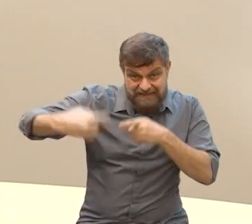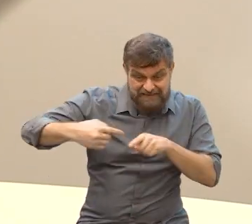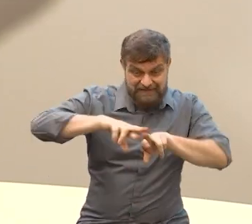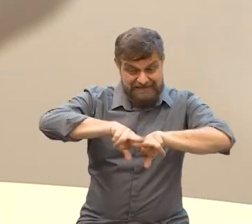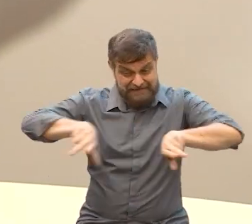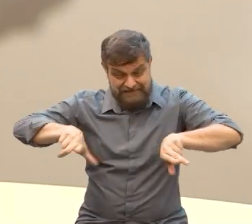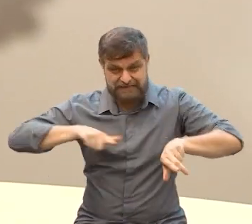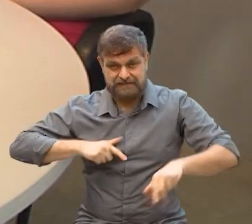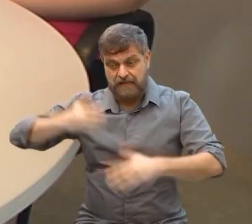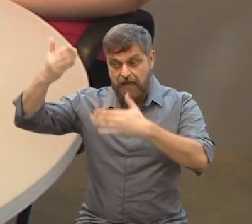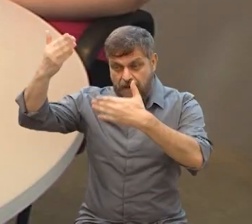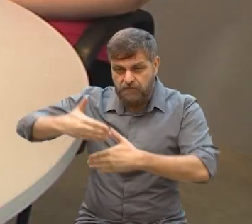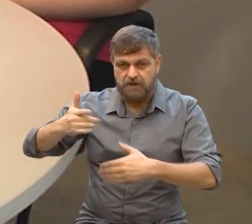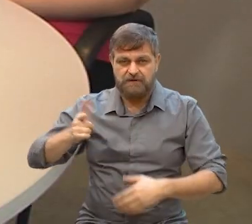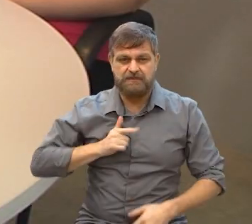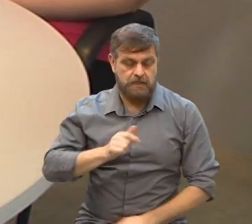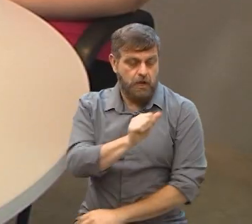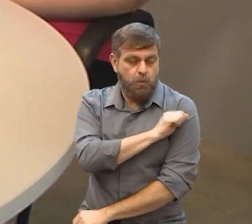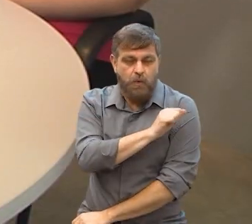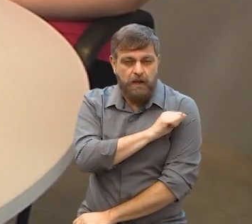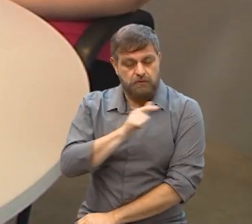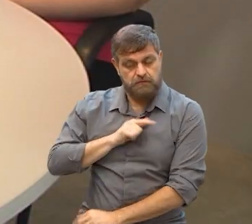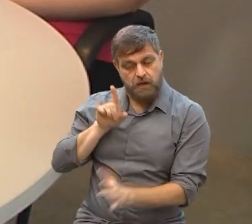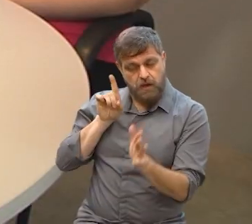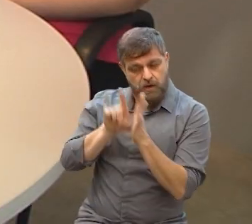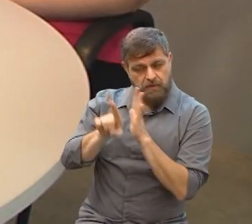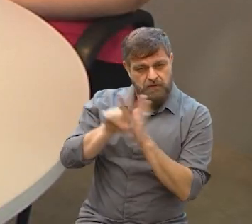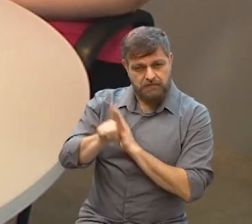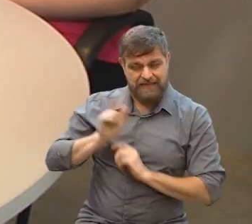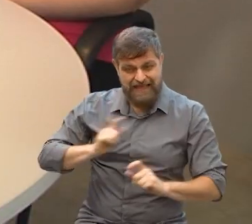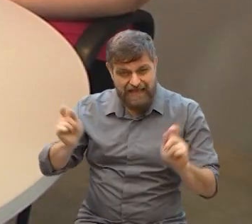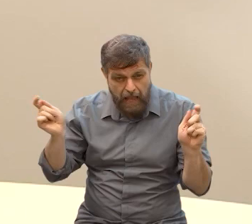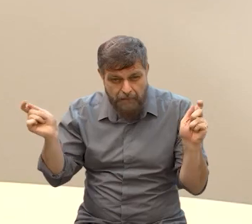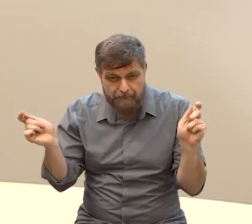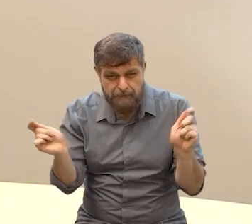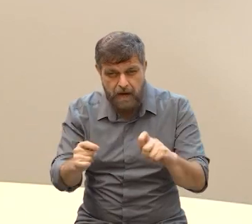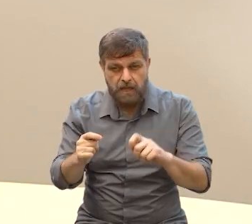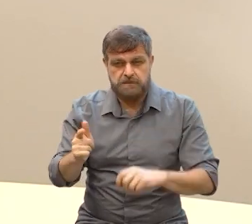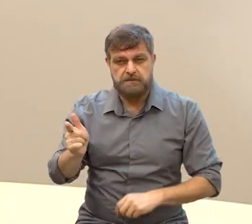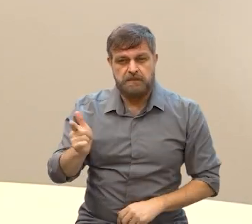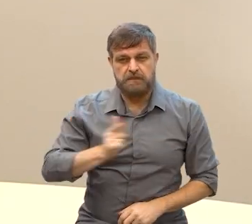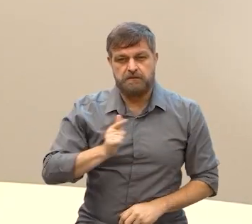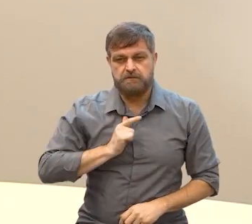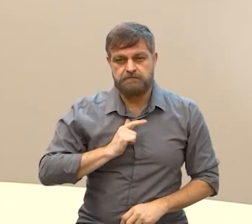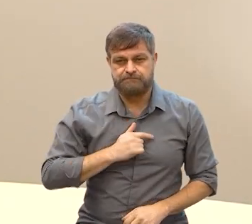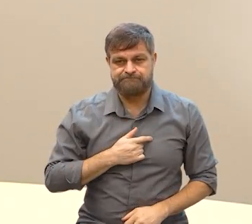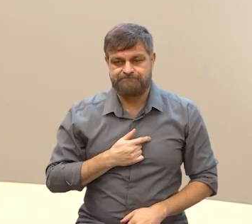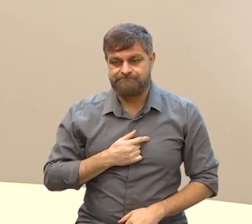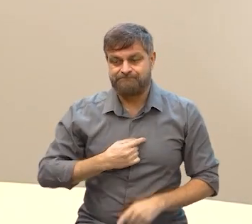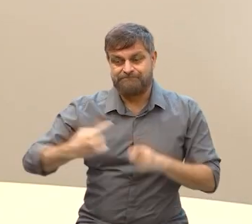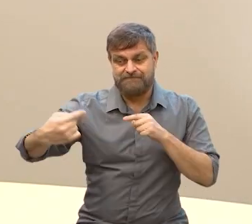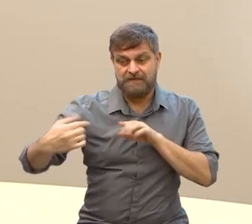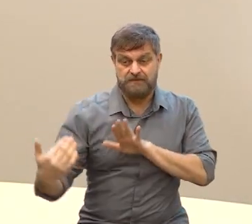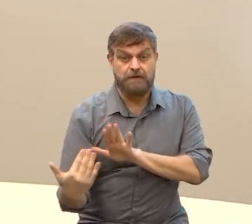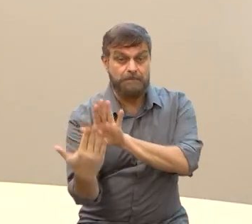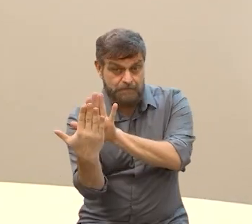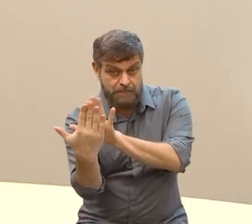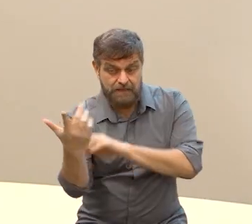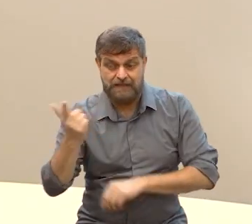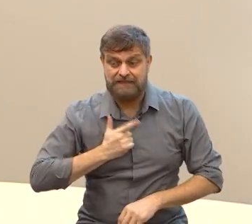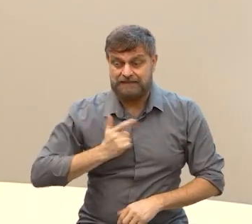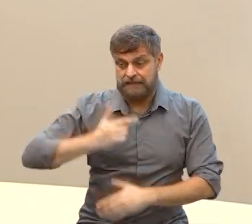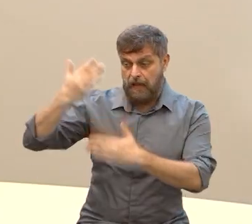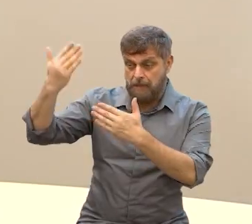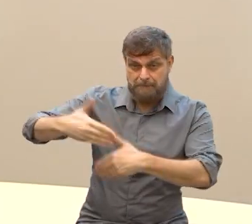cheia de provas, né? O aluno, será que vai estar capacitado a encarar outros desafios? Tem